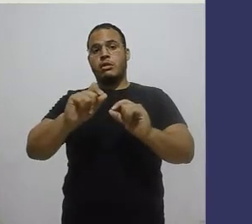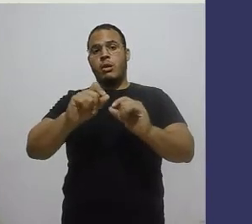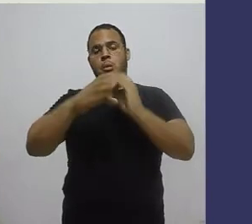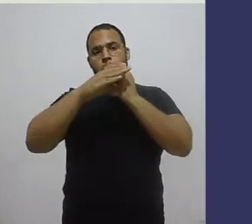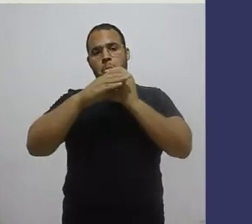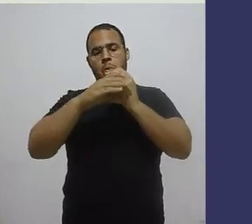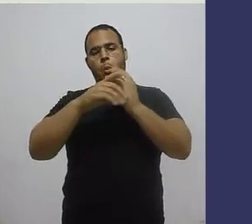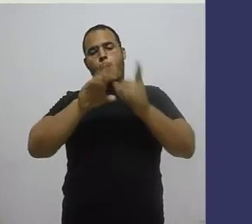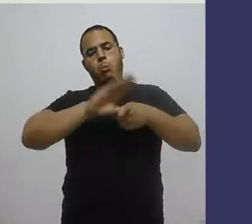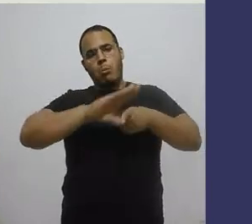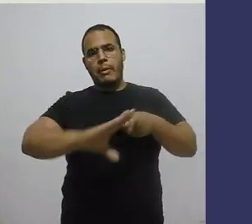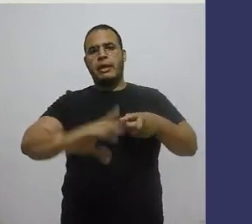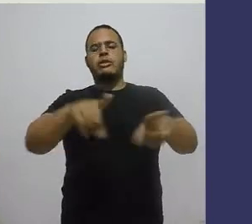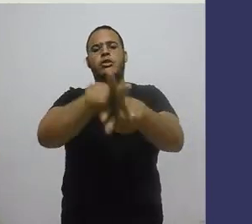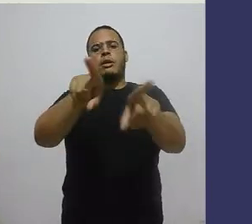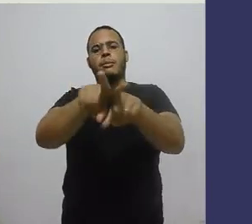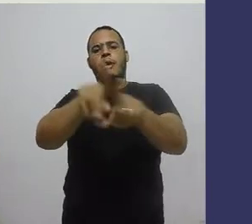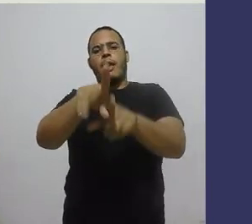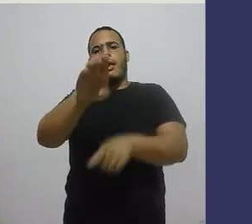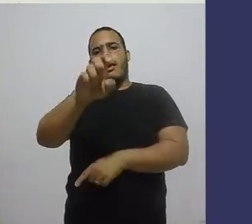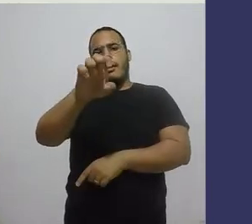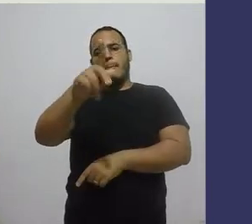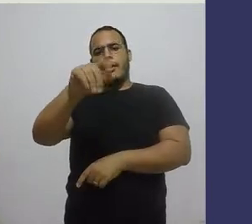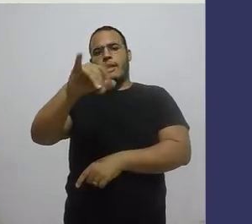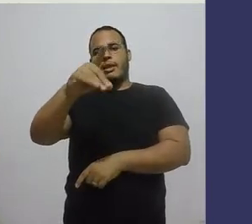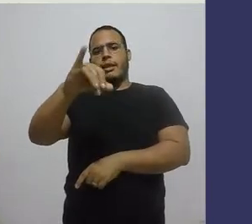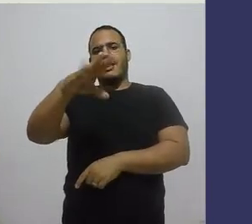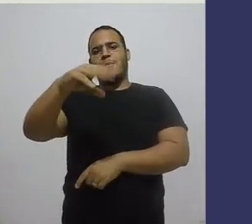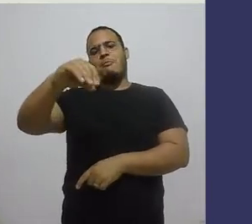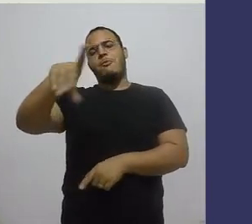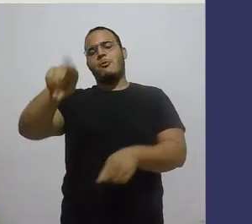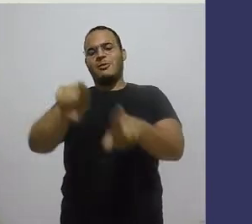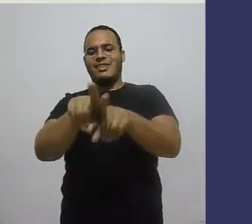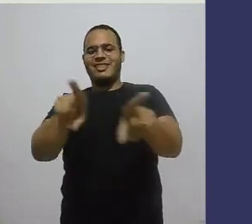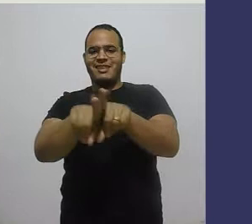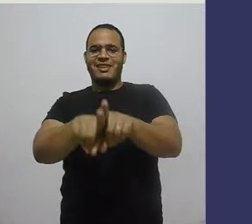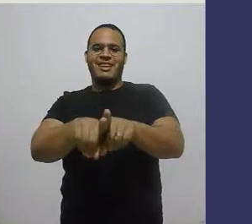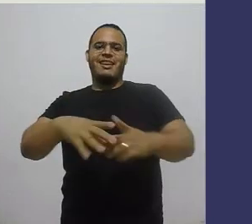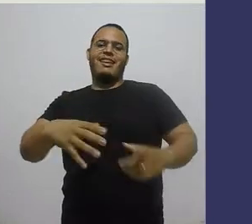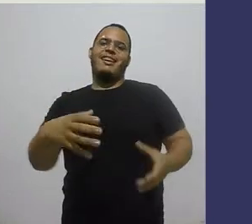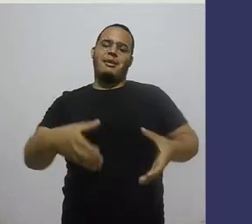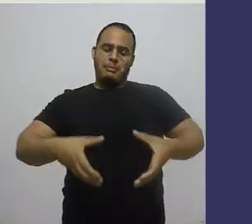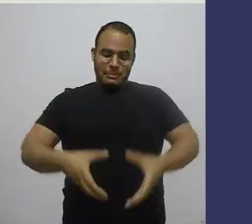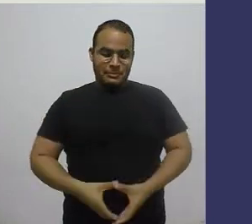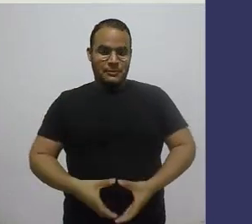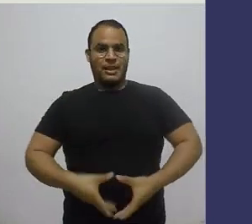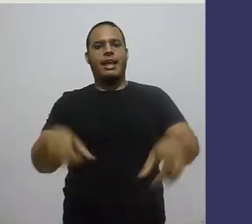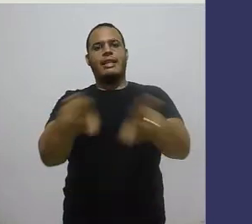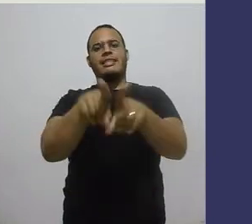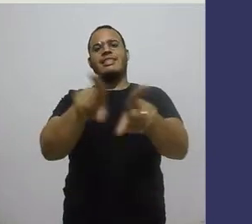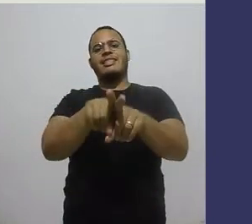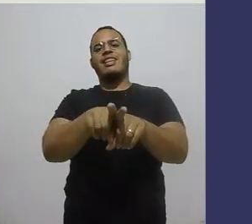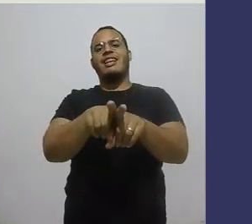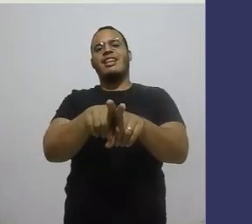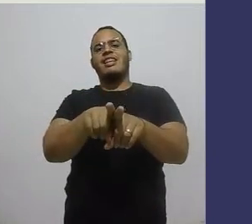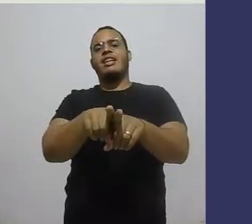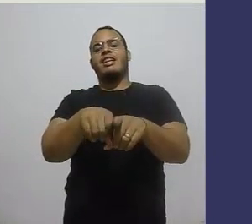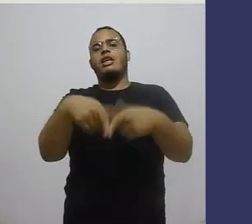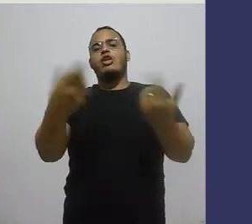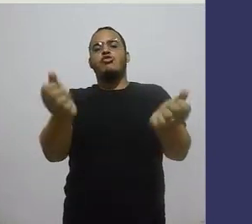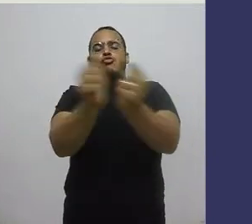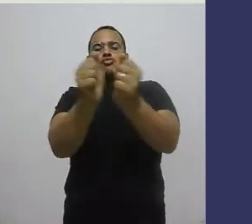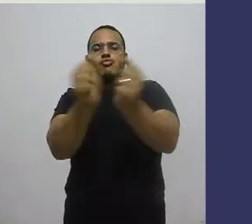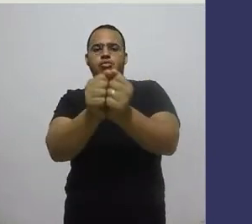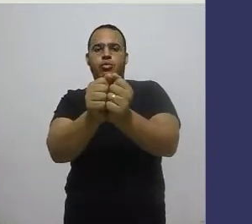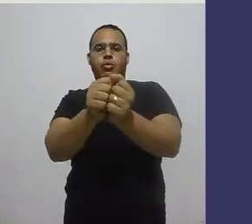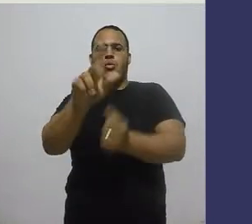pênis, testículos, epidídimo, uretra, próstata e a bexiga, que junto com a uretra também pode fazer parte